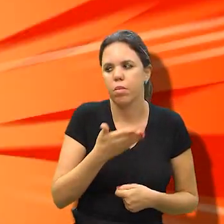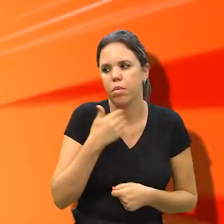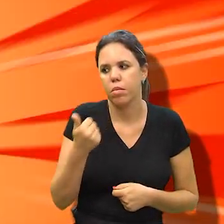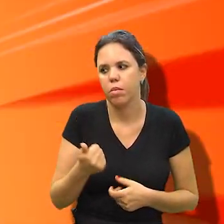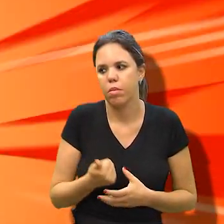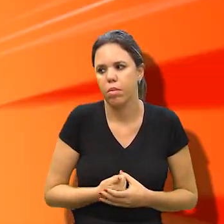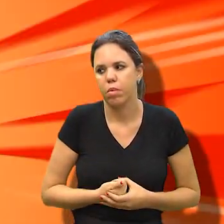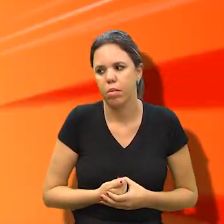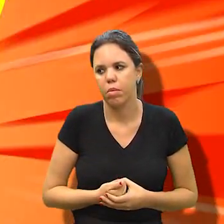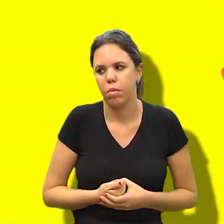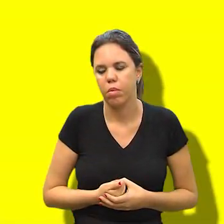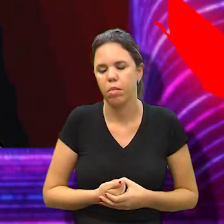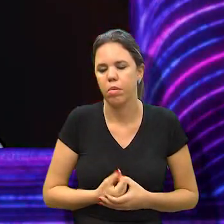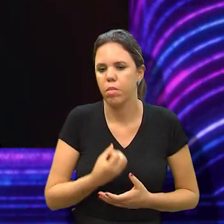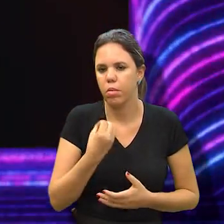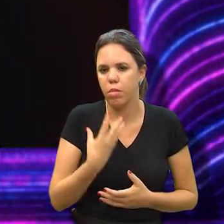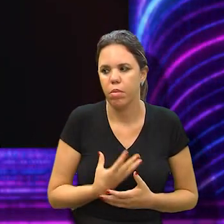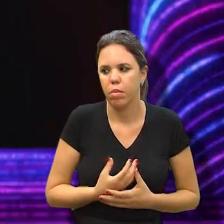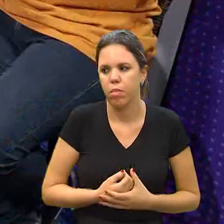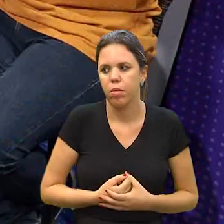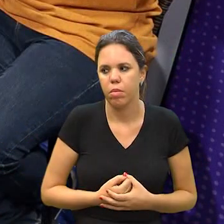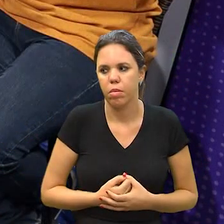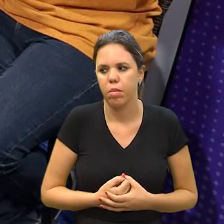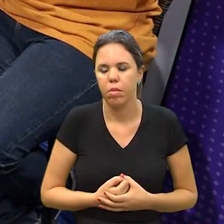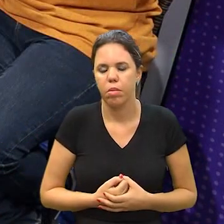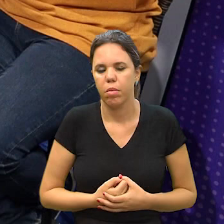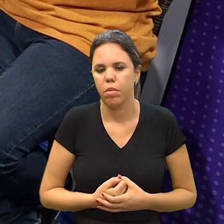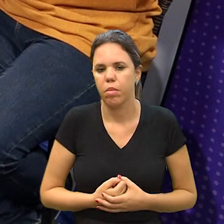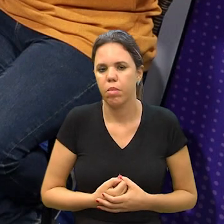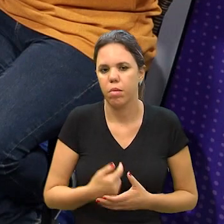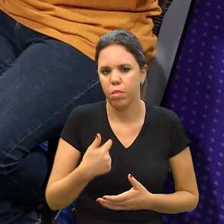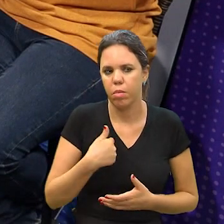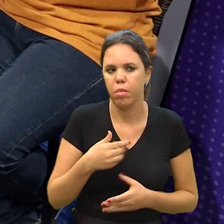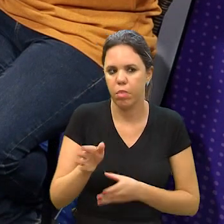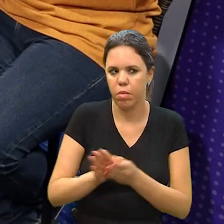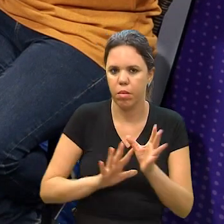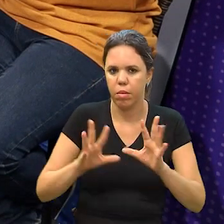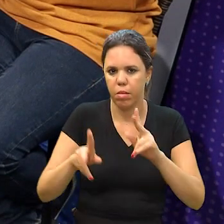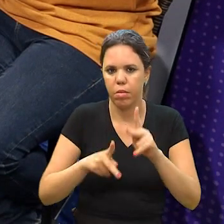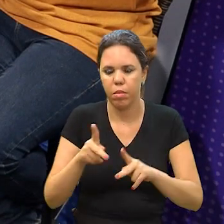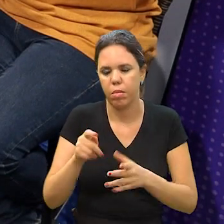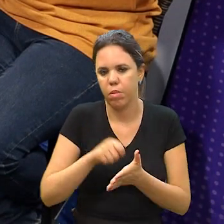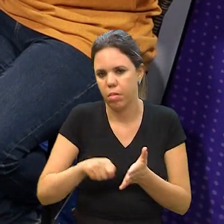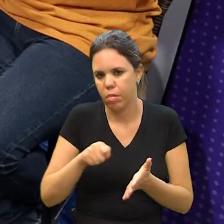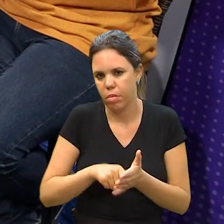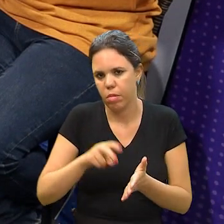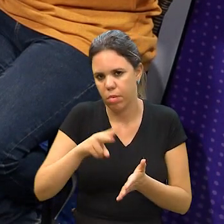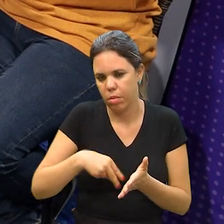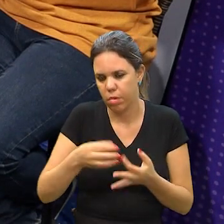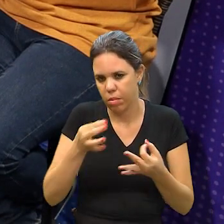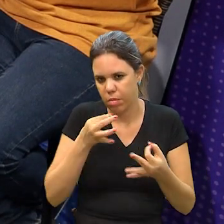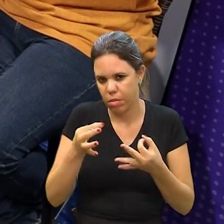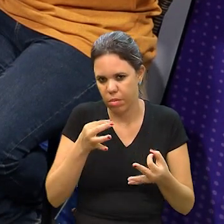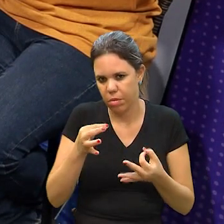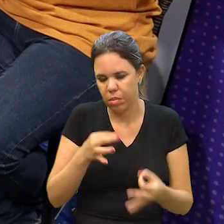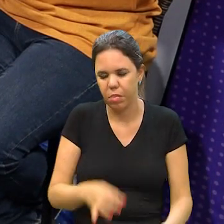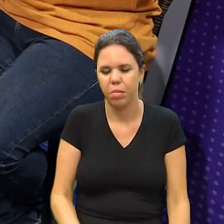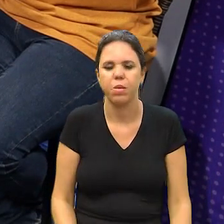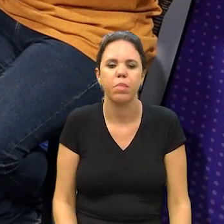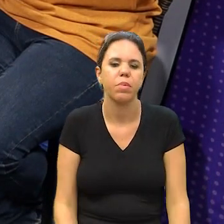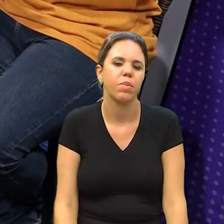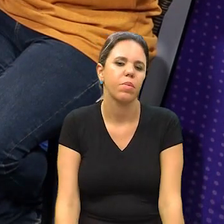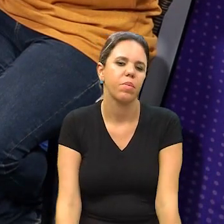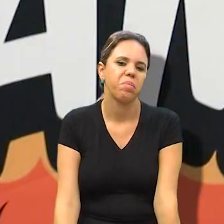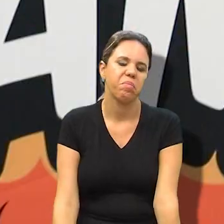ser melhorados e os pontos que estavam bons. E então, assim, o que eu recomendo para todo escritor: façam leitura crítica de suas